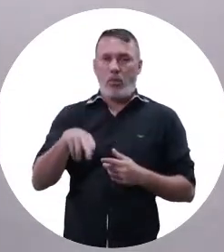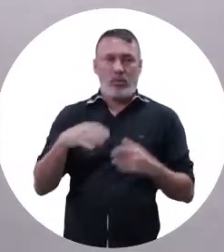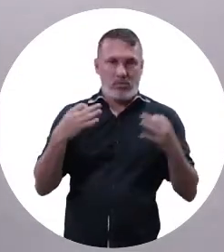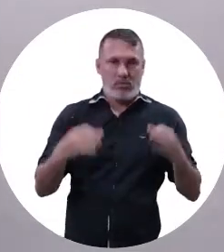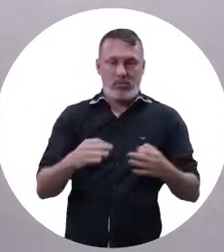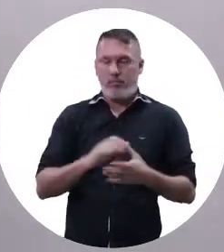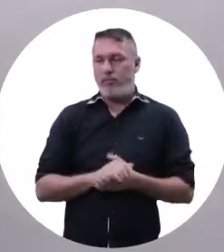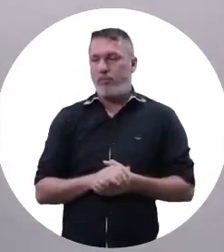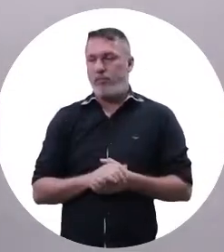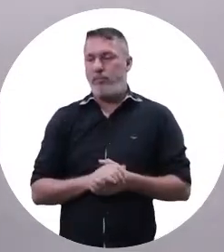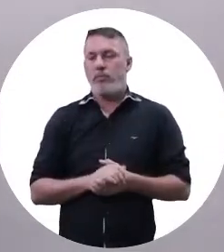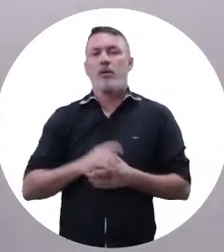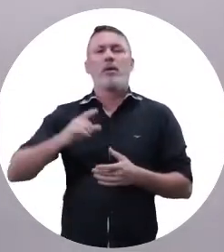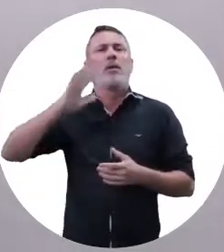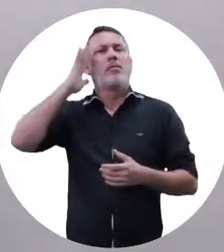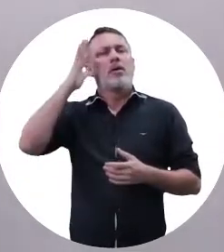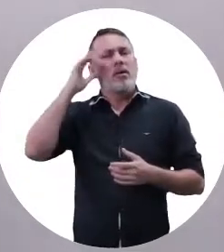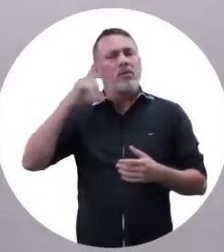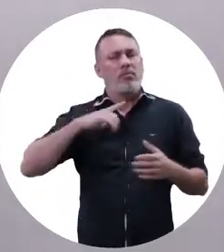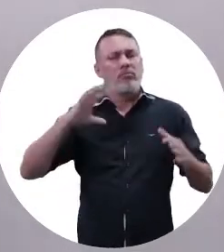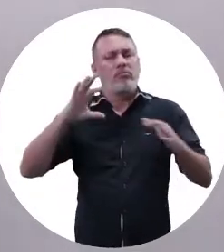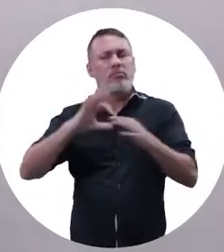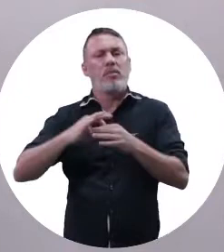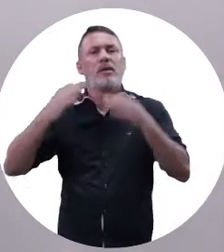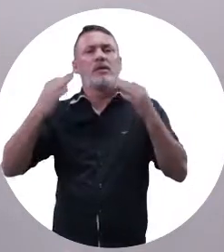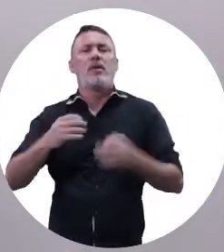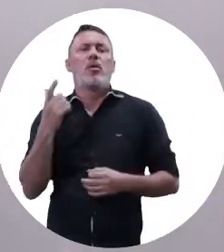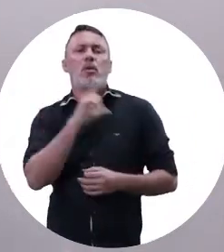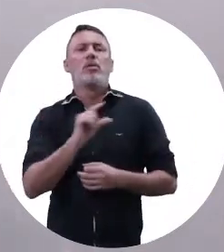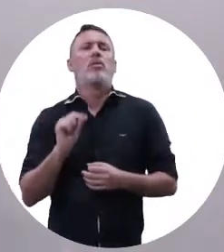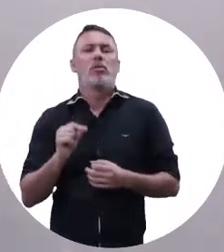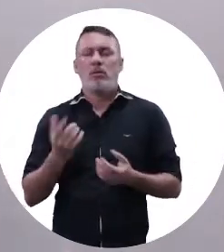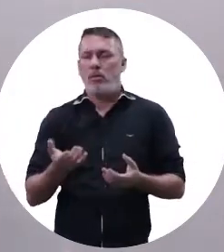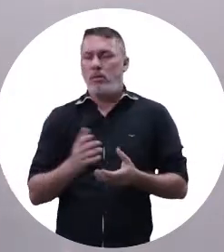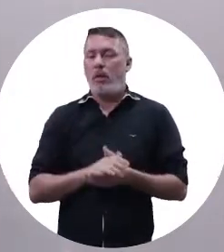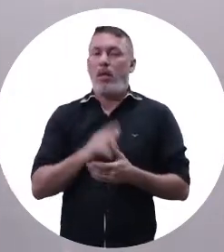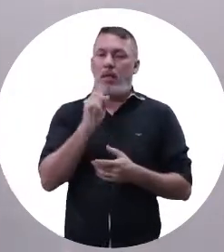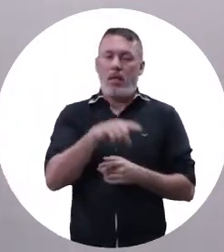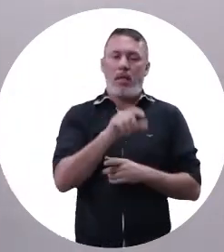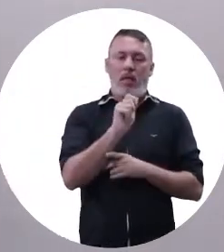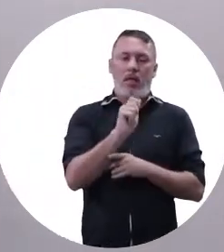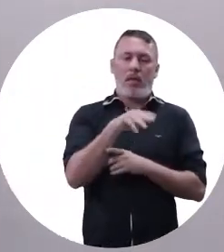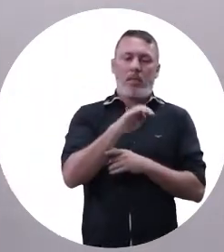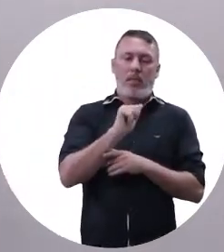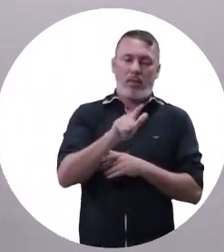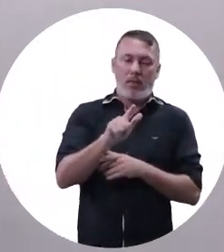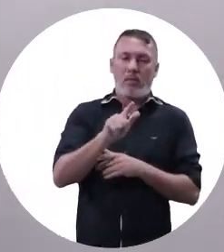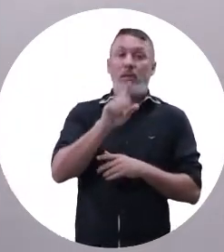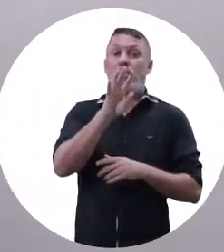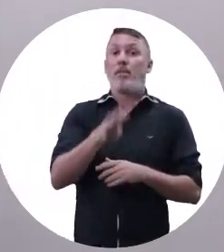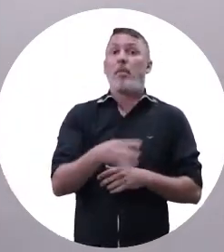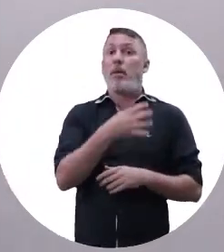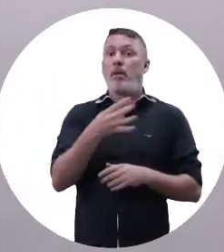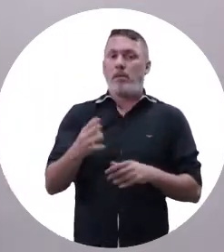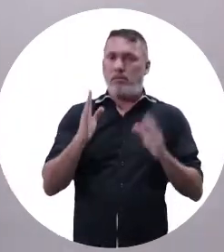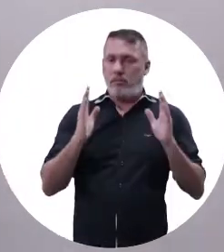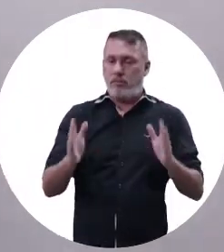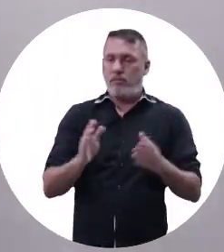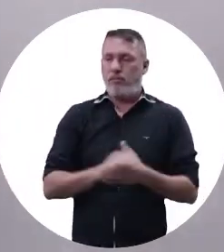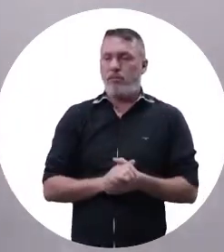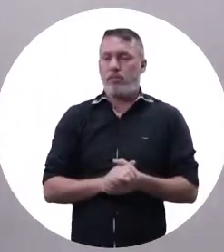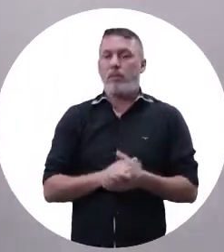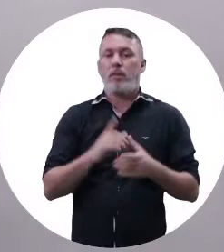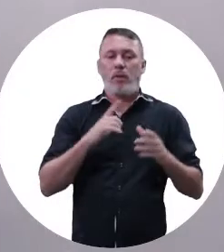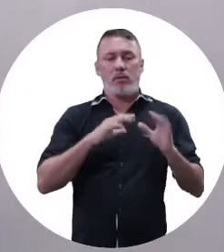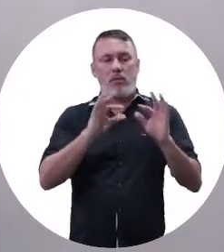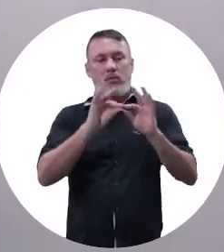correto? Então, levando em consideração isso, quem quer ganhar elétrons? ametais da tabela periódica. Então, vai